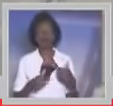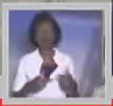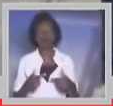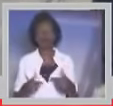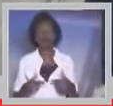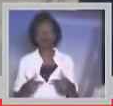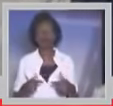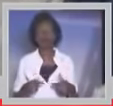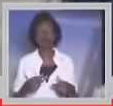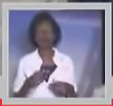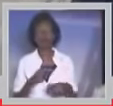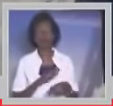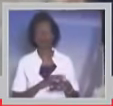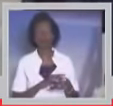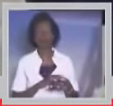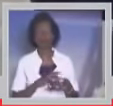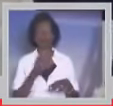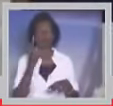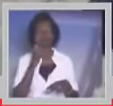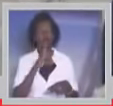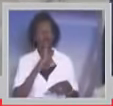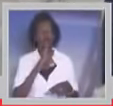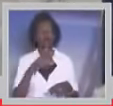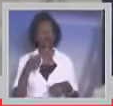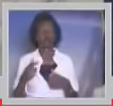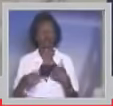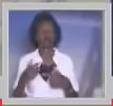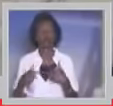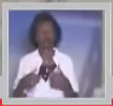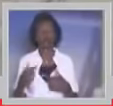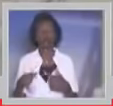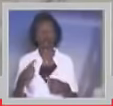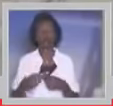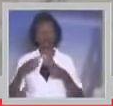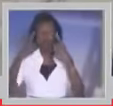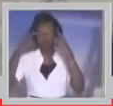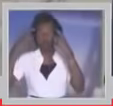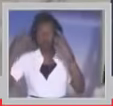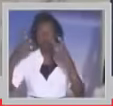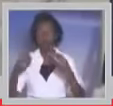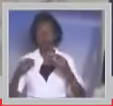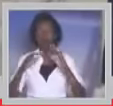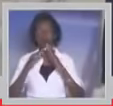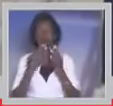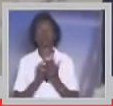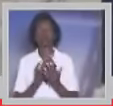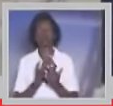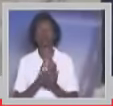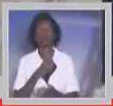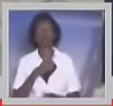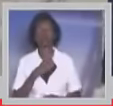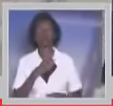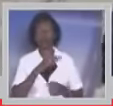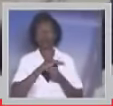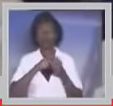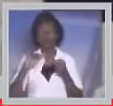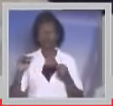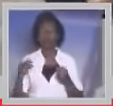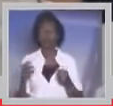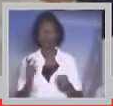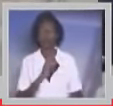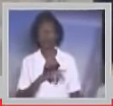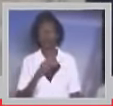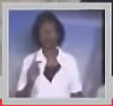foram adquiridas no local de trabalho por conta da violência nas escolas da superlotação as